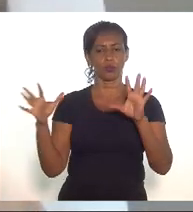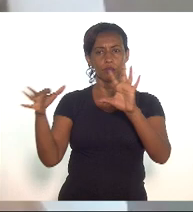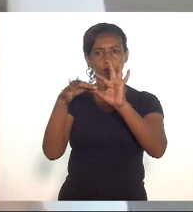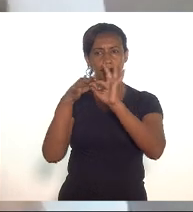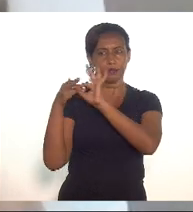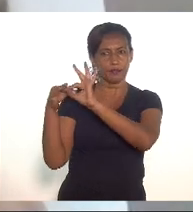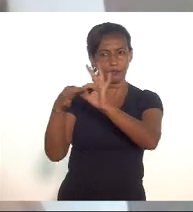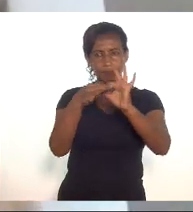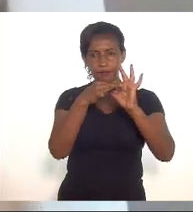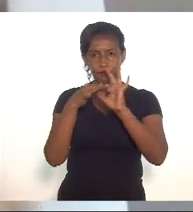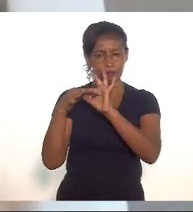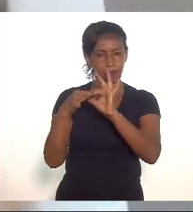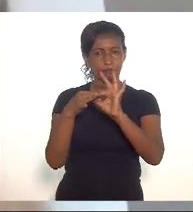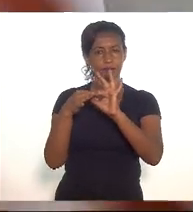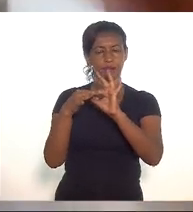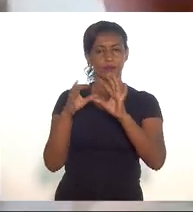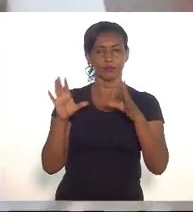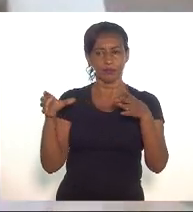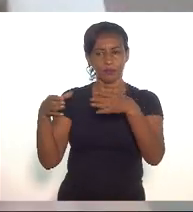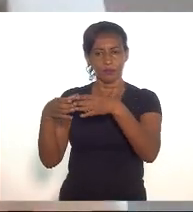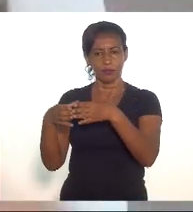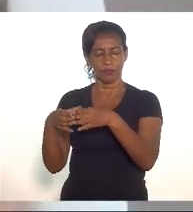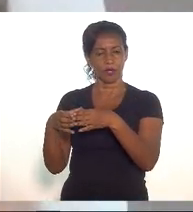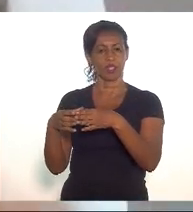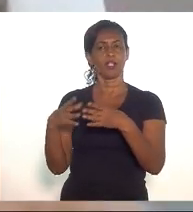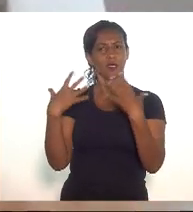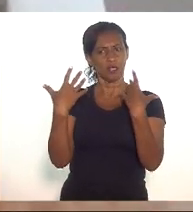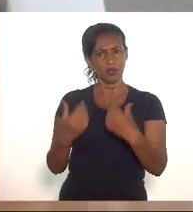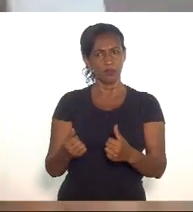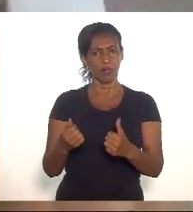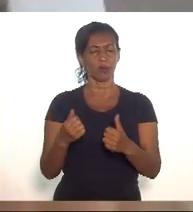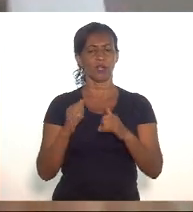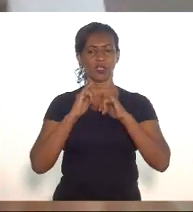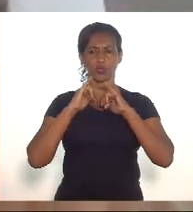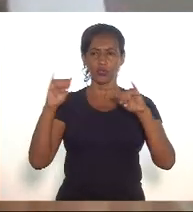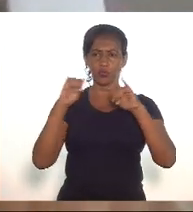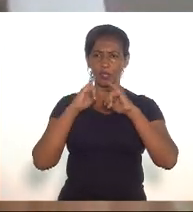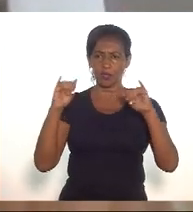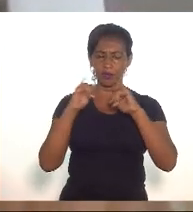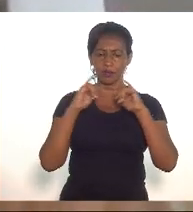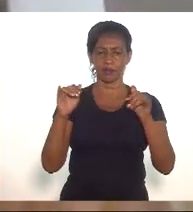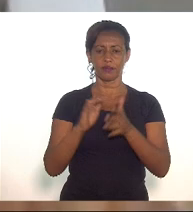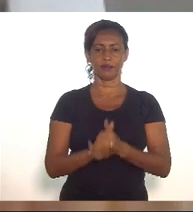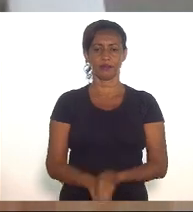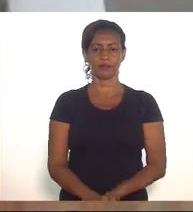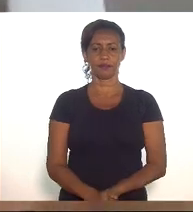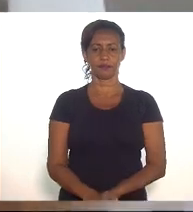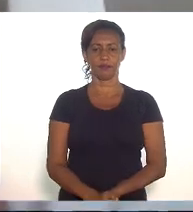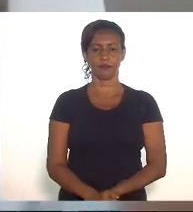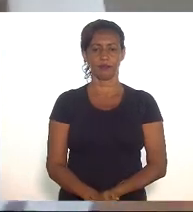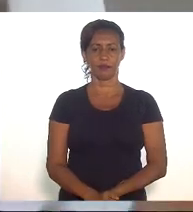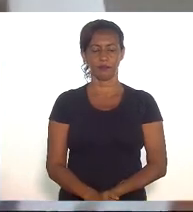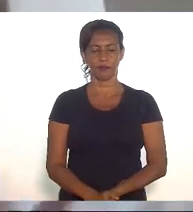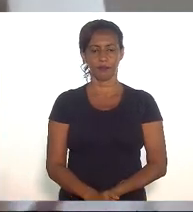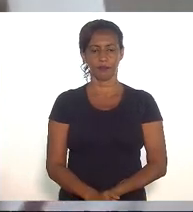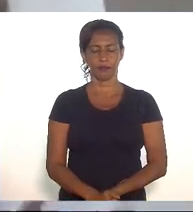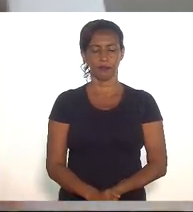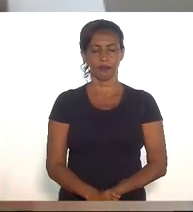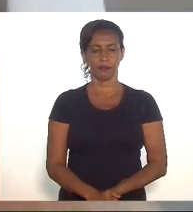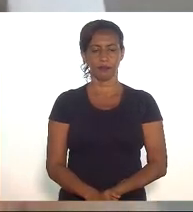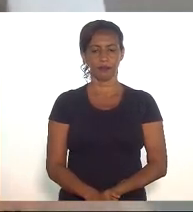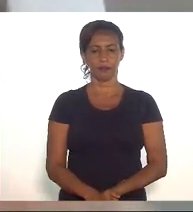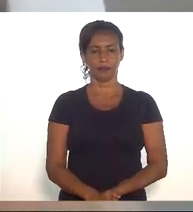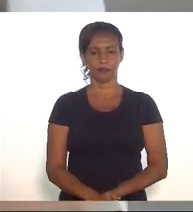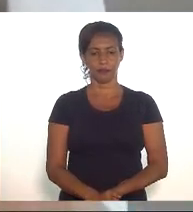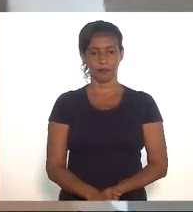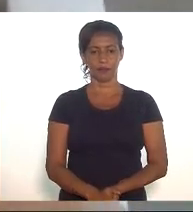essa comunidade e vamos dar divulgação disso. E terminando a última pergunta que